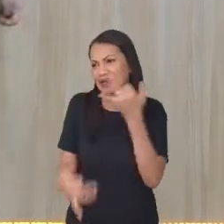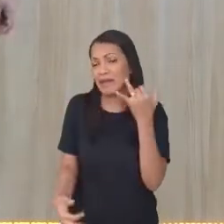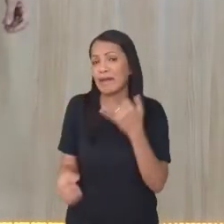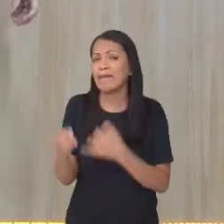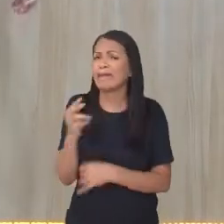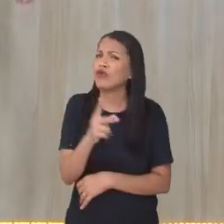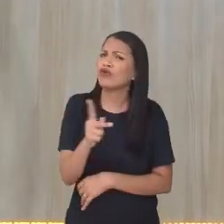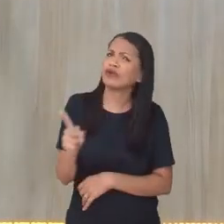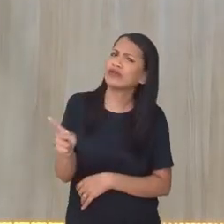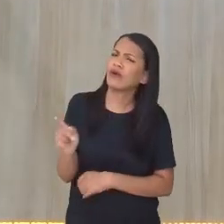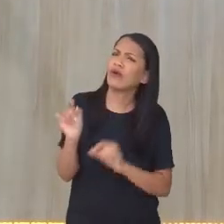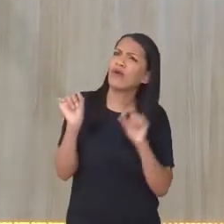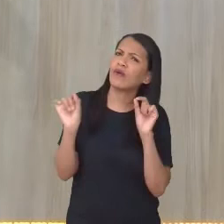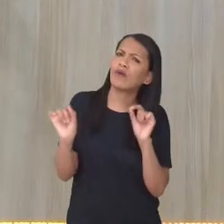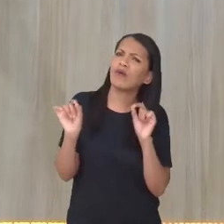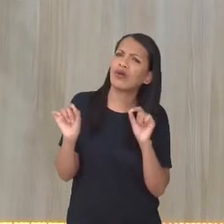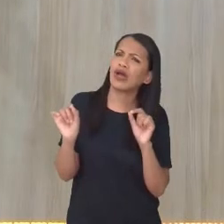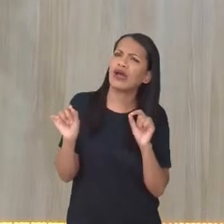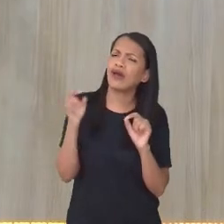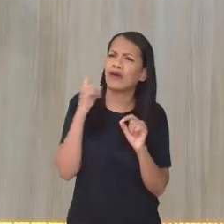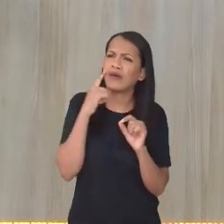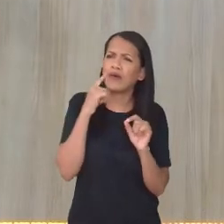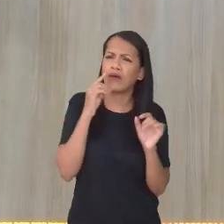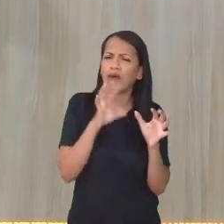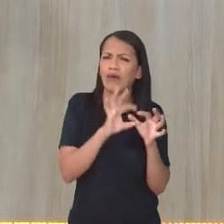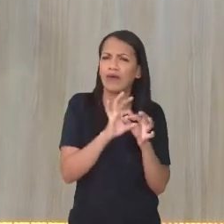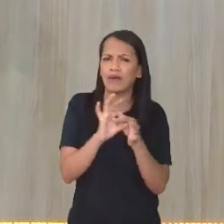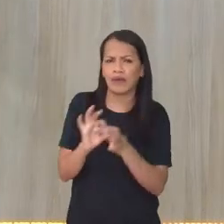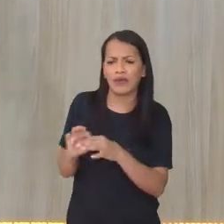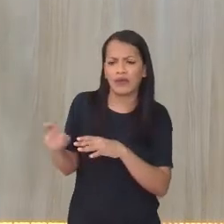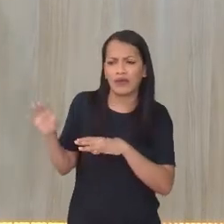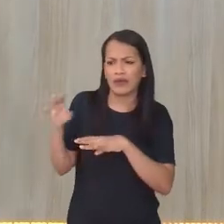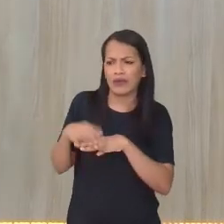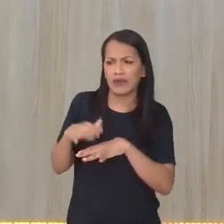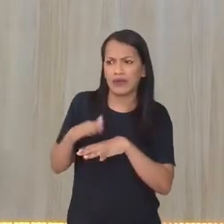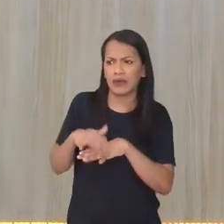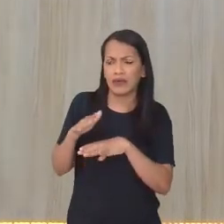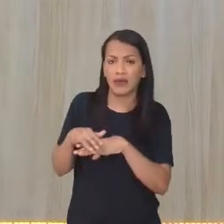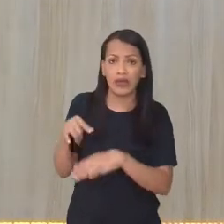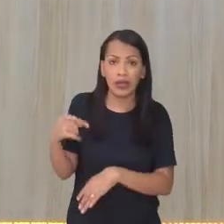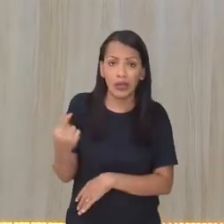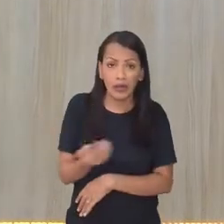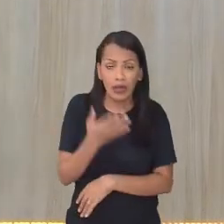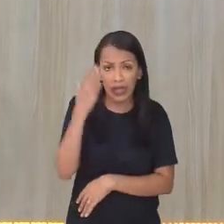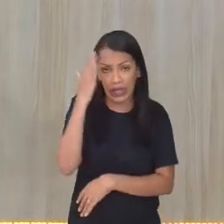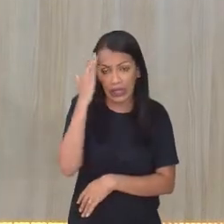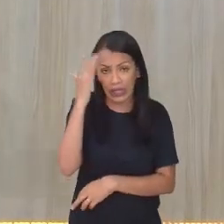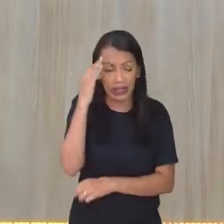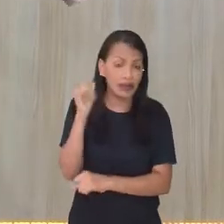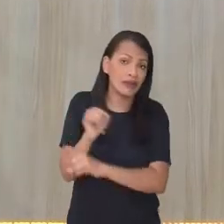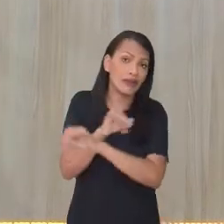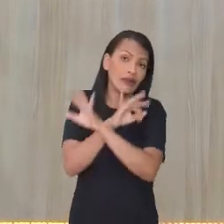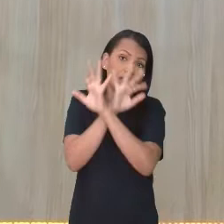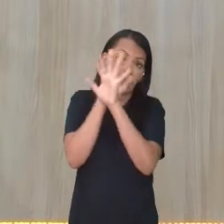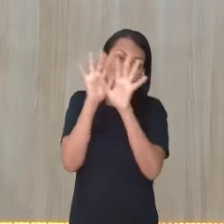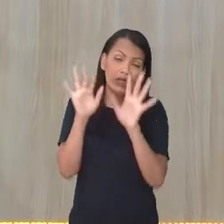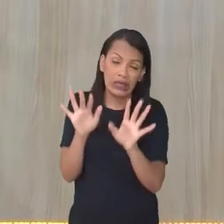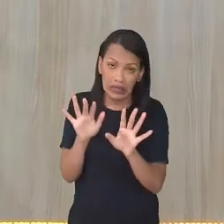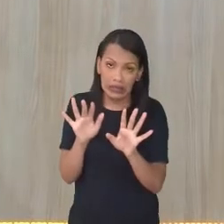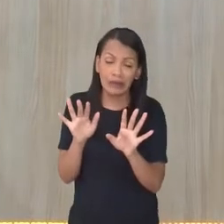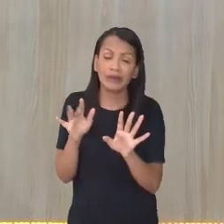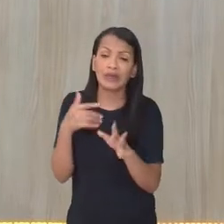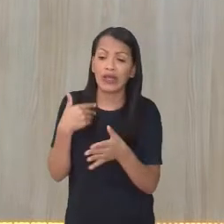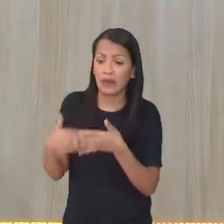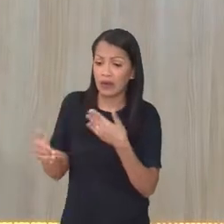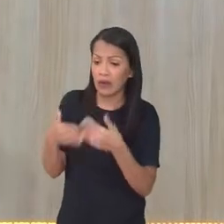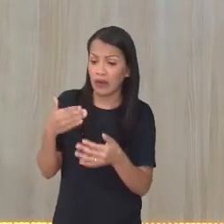Marta, o que é contextualizar assim, a matemática, para que os meninos entendam que a matemática não está em